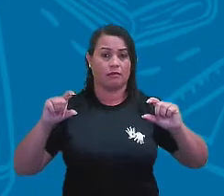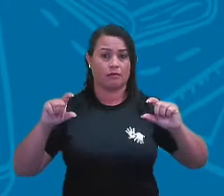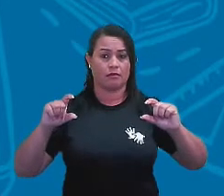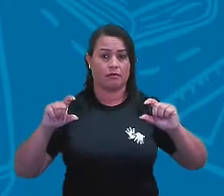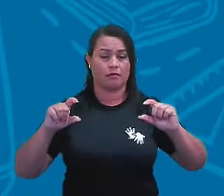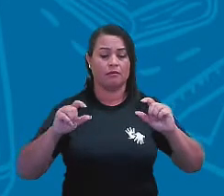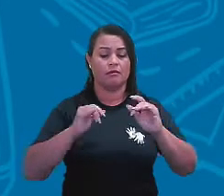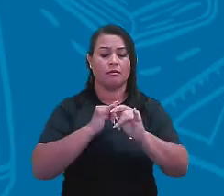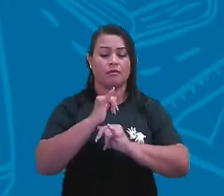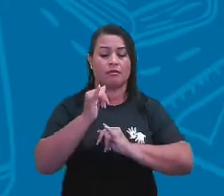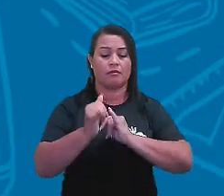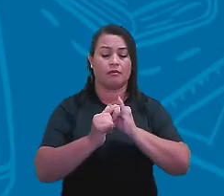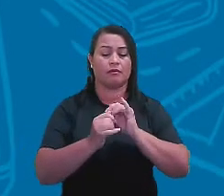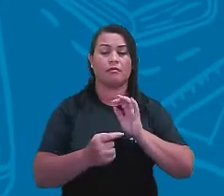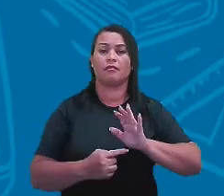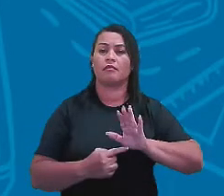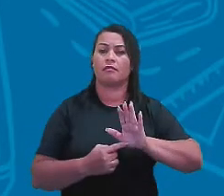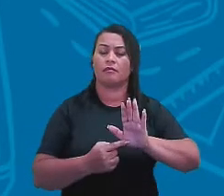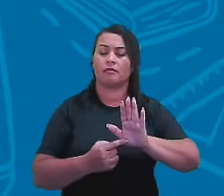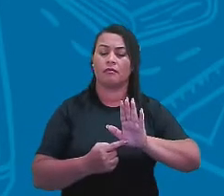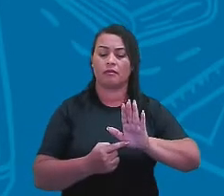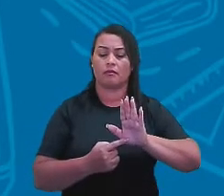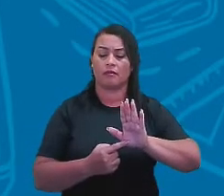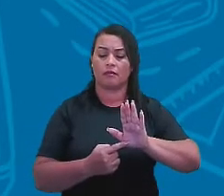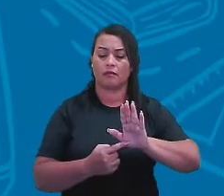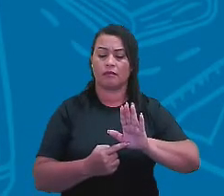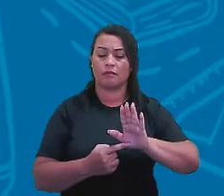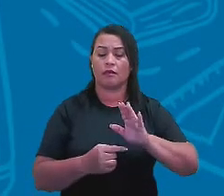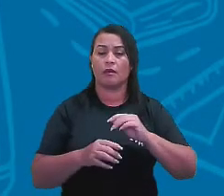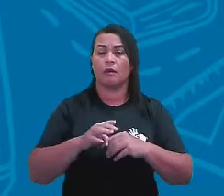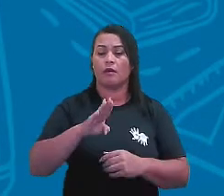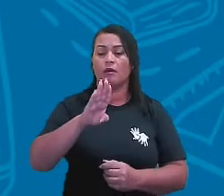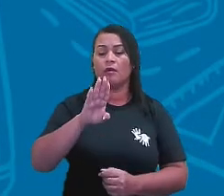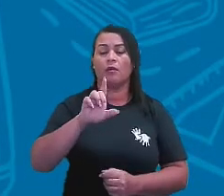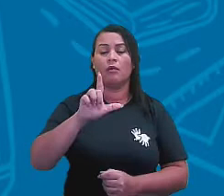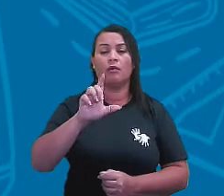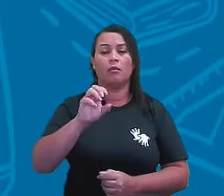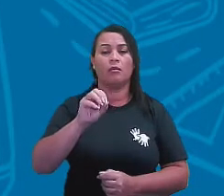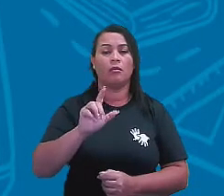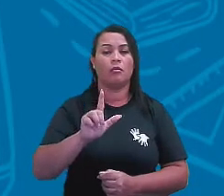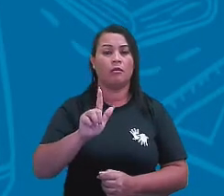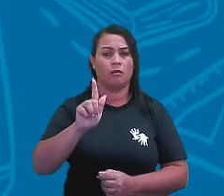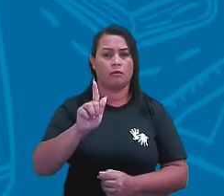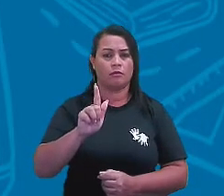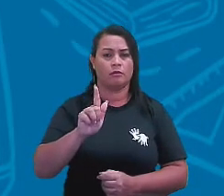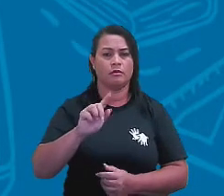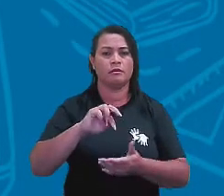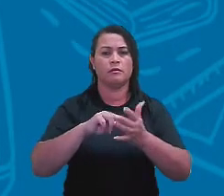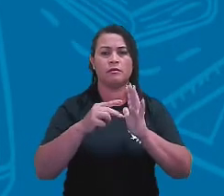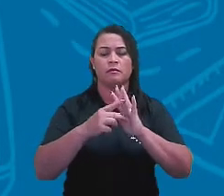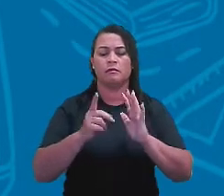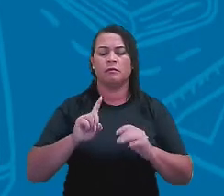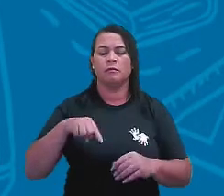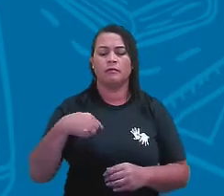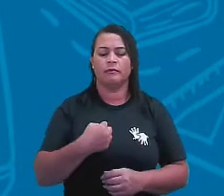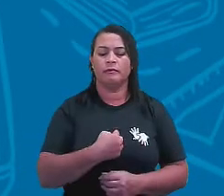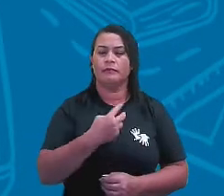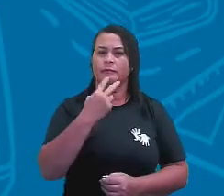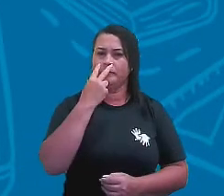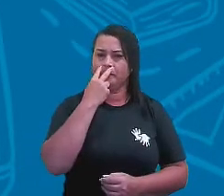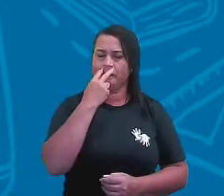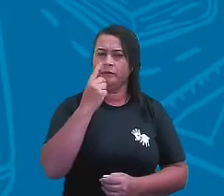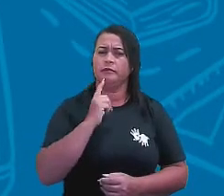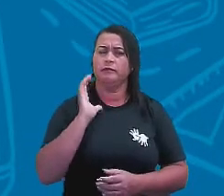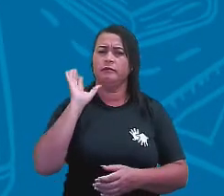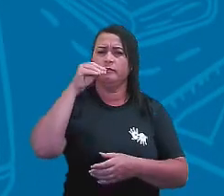da internet, onde mostra aqui o blog, um blog que chama Nossa Vitória. Quem já acessou? Dentro